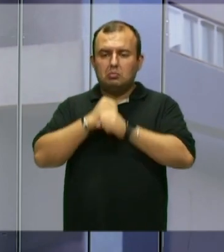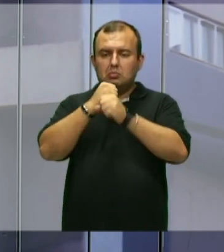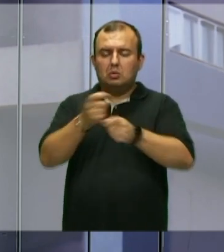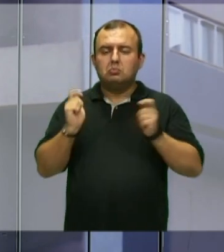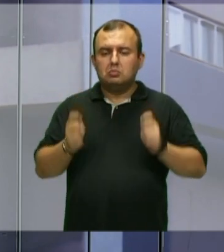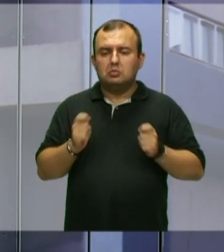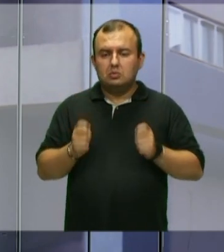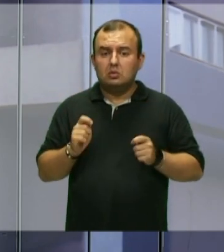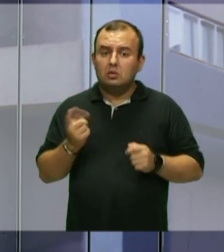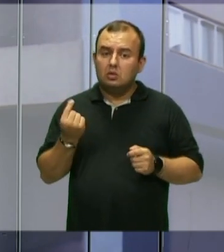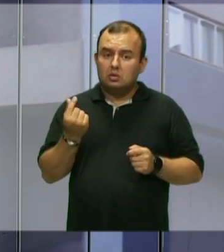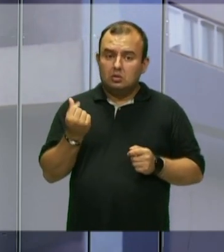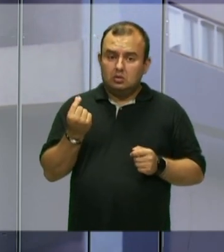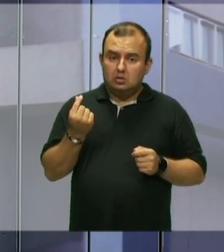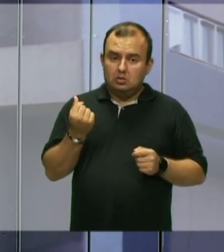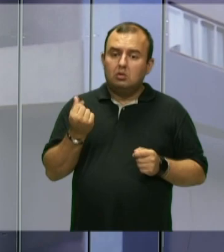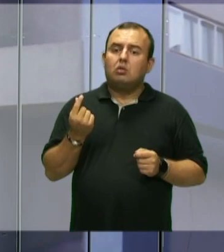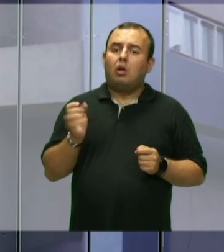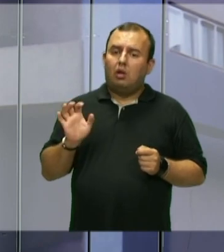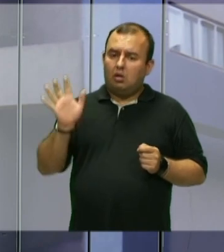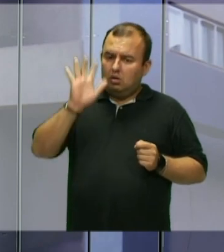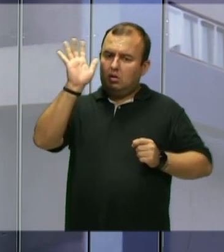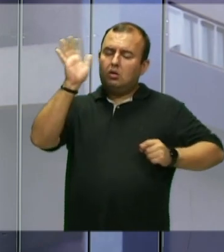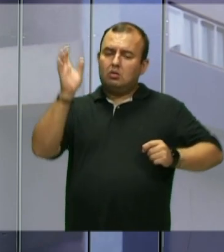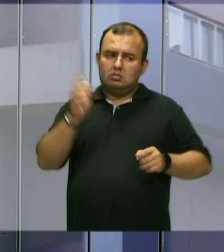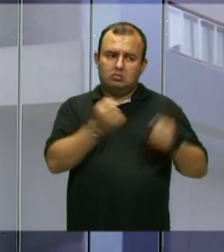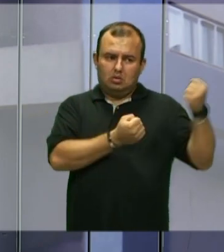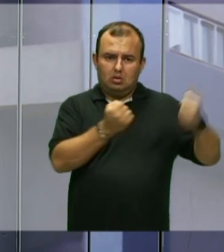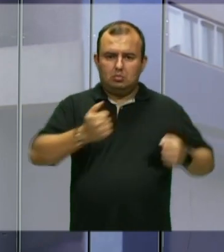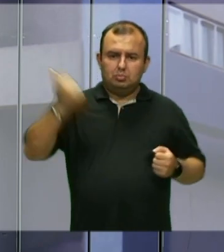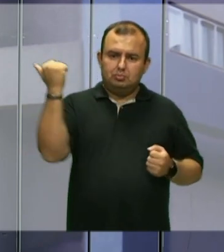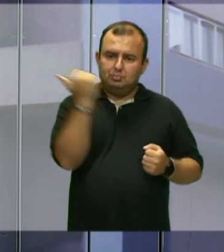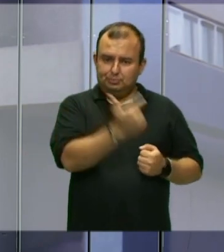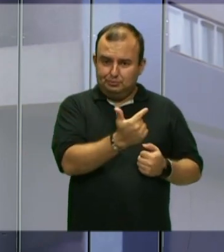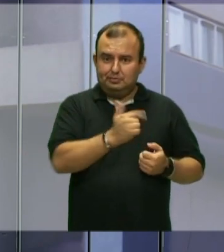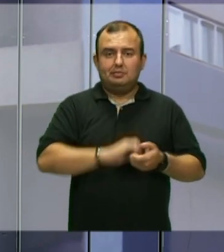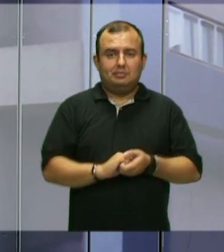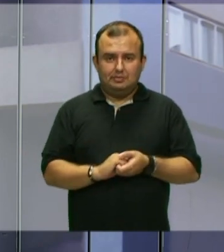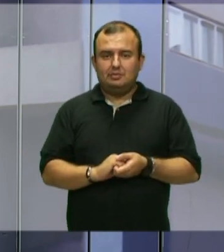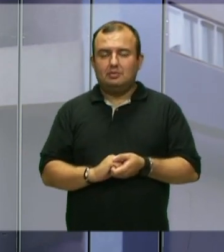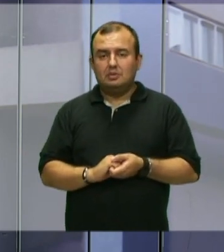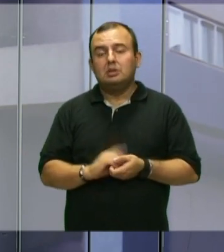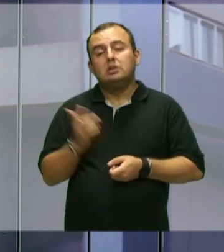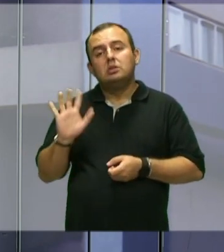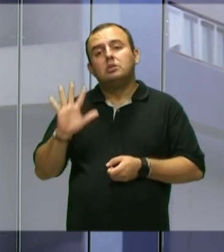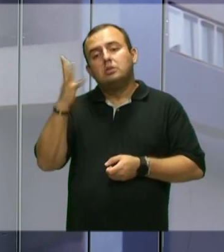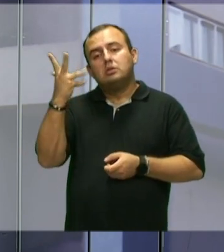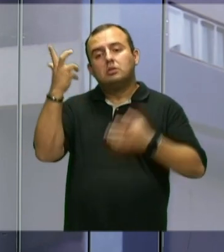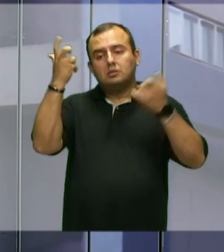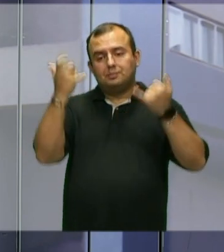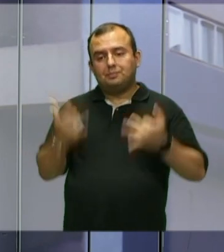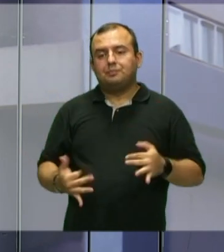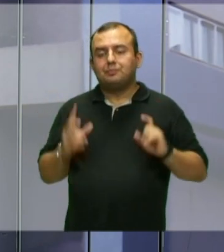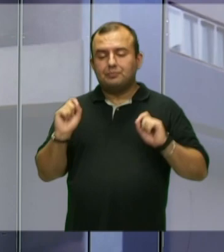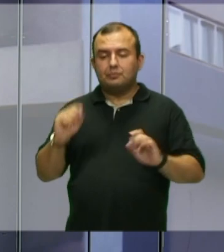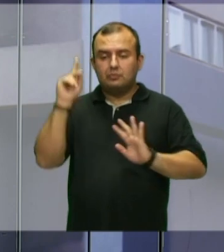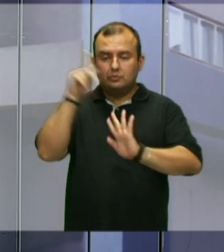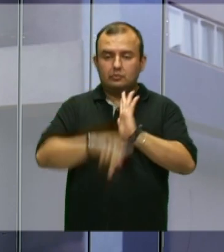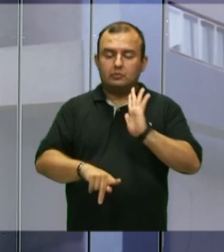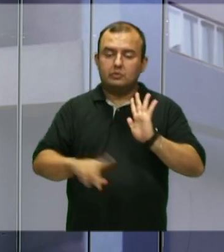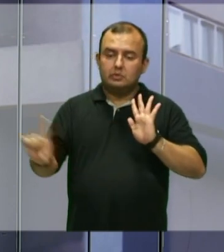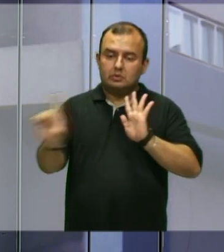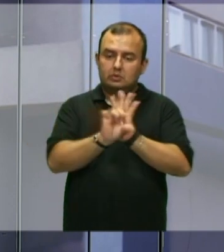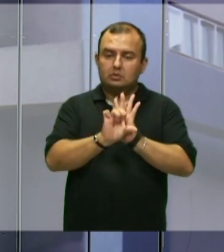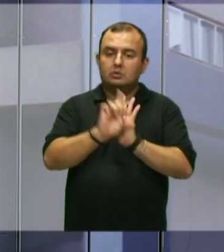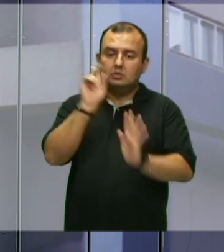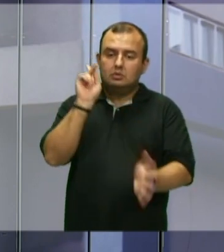têm um valor até mais do que um veículo que a gente anda. E naquela ocasião eles colocavam do projeto de lei